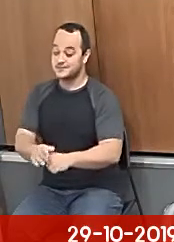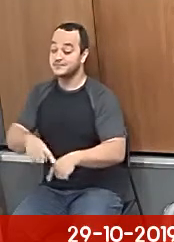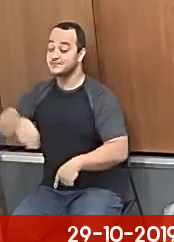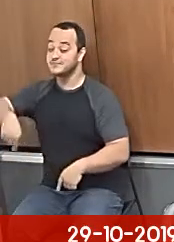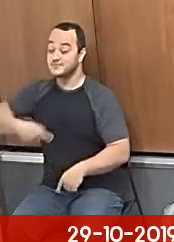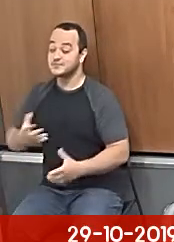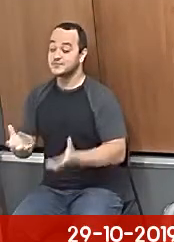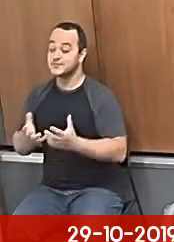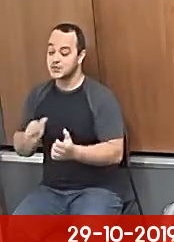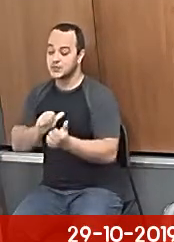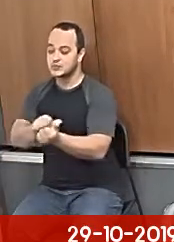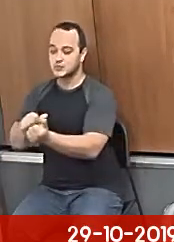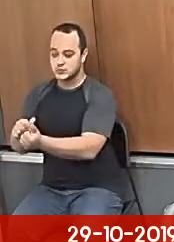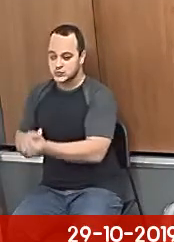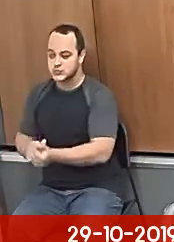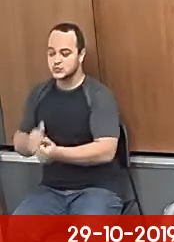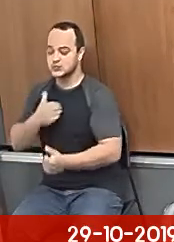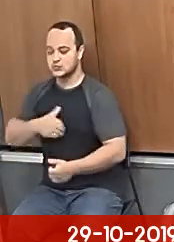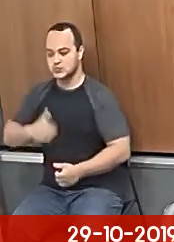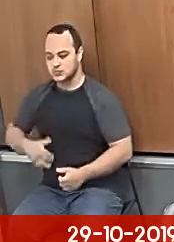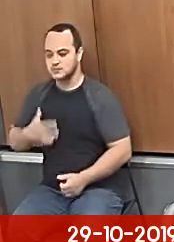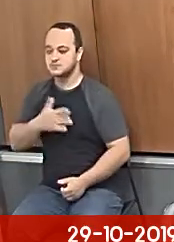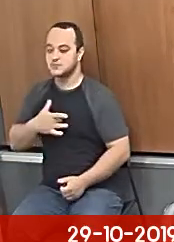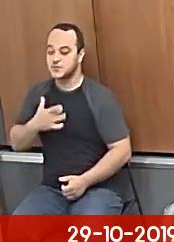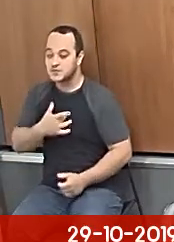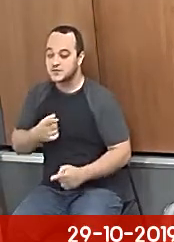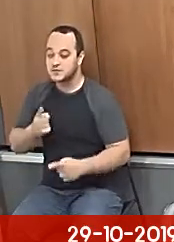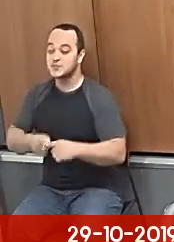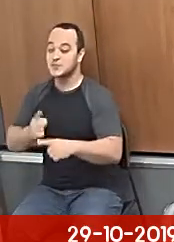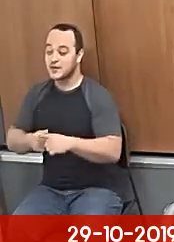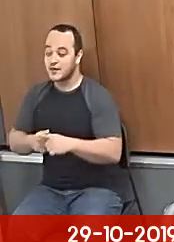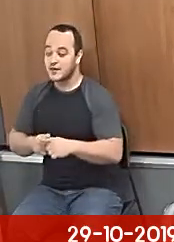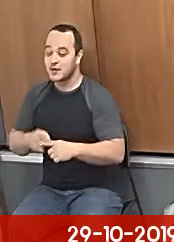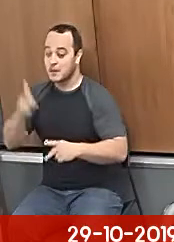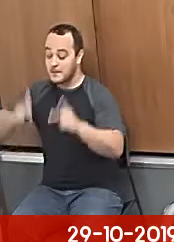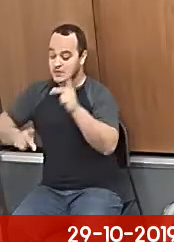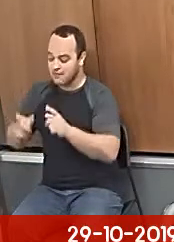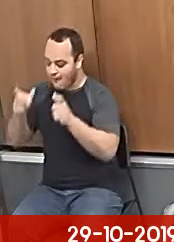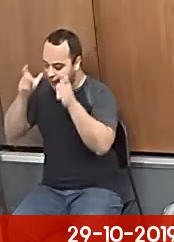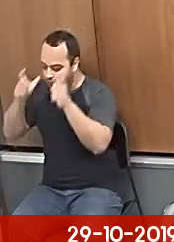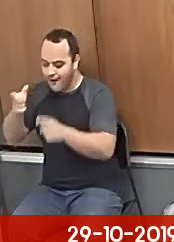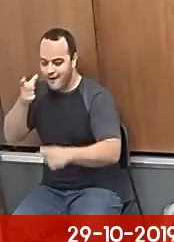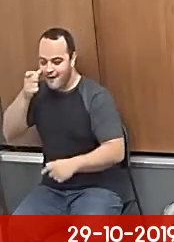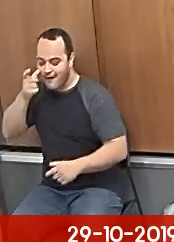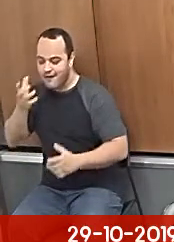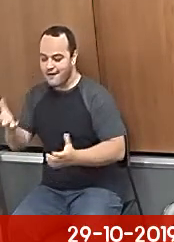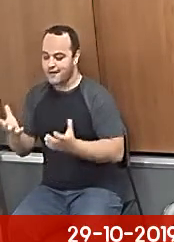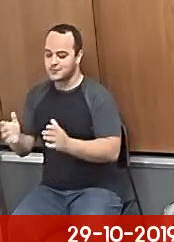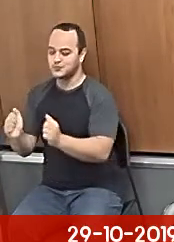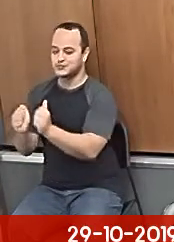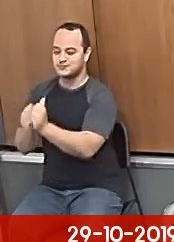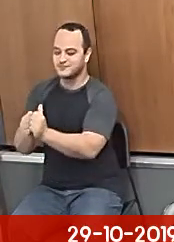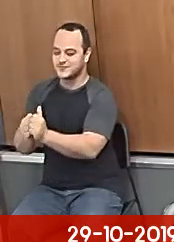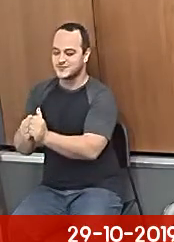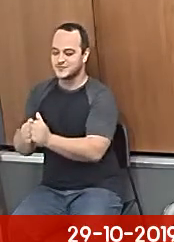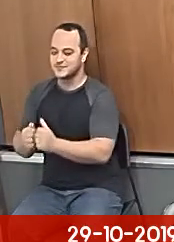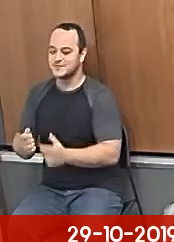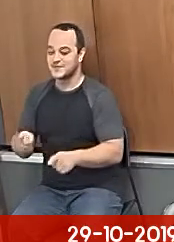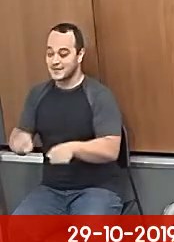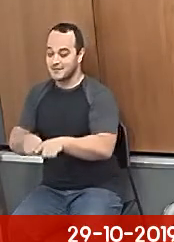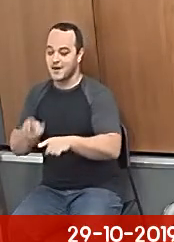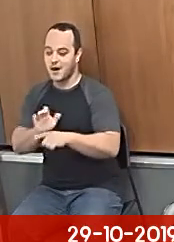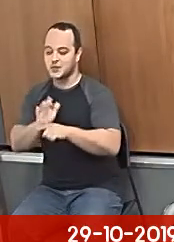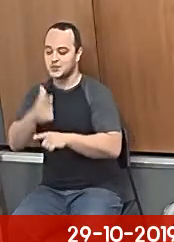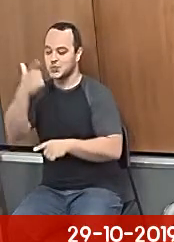para conseguir, pelo menos, alcançar os outros Gabriéis que estão perdidos aí na rua. Esse é o nosso objetivo. E o segundo objetivo